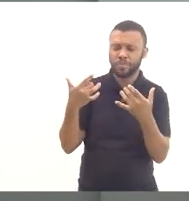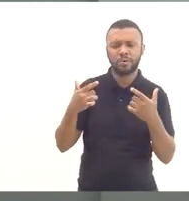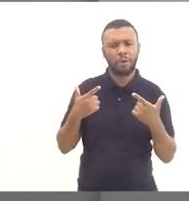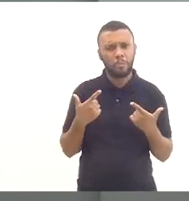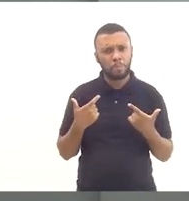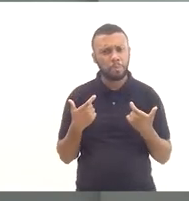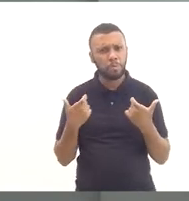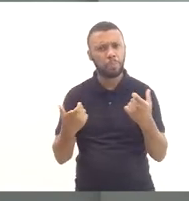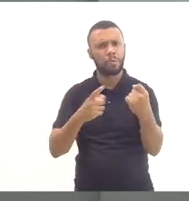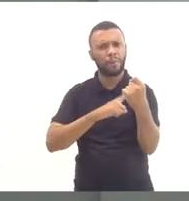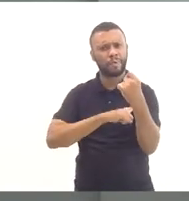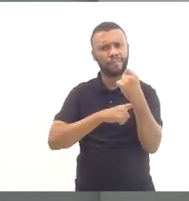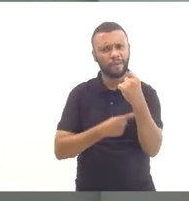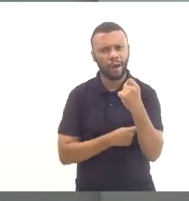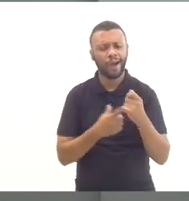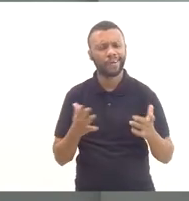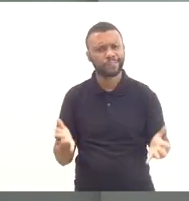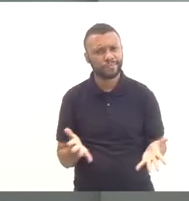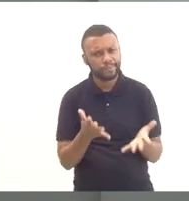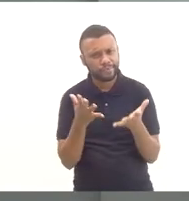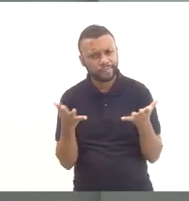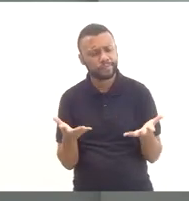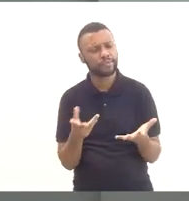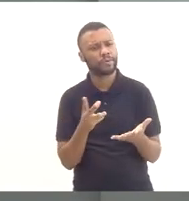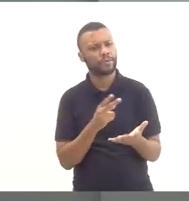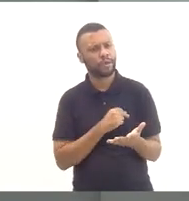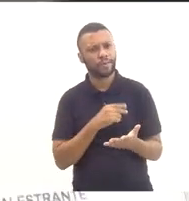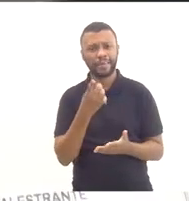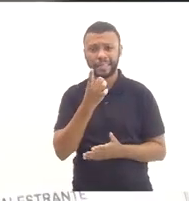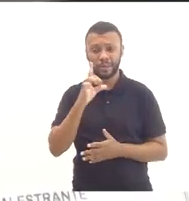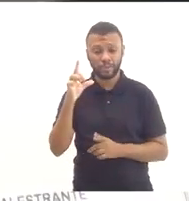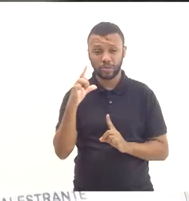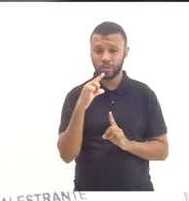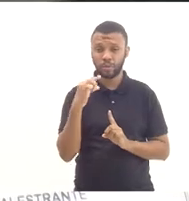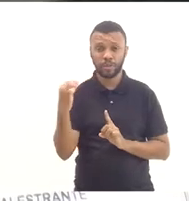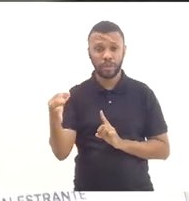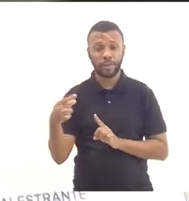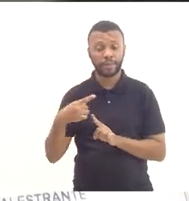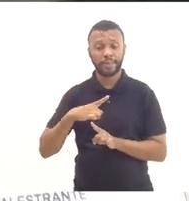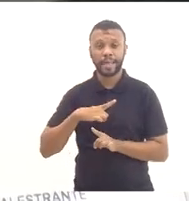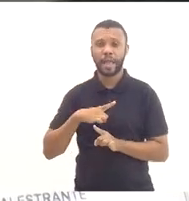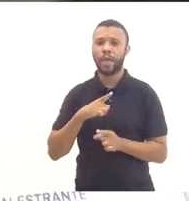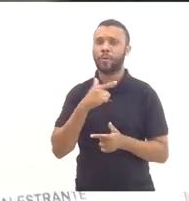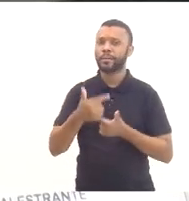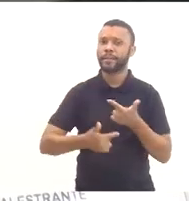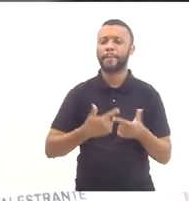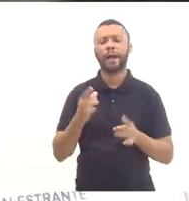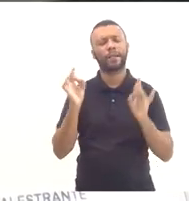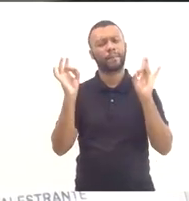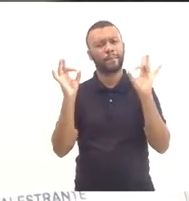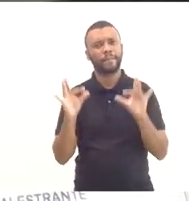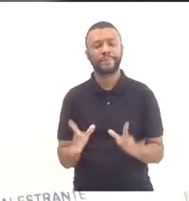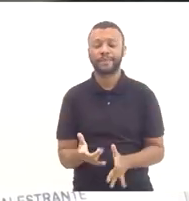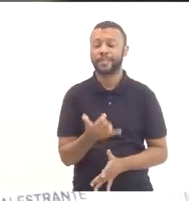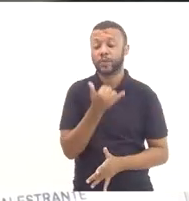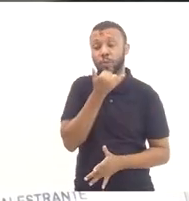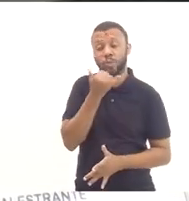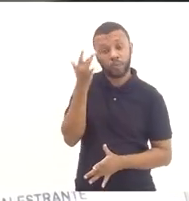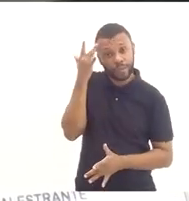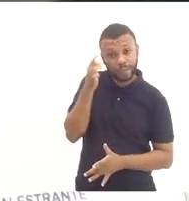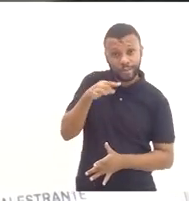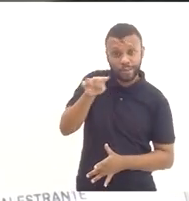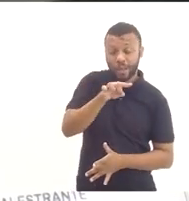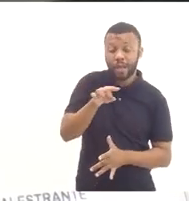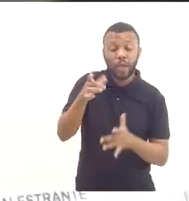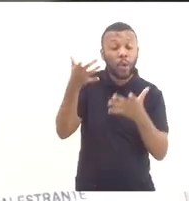guerreira é né ah você é muito Deus te escolheu porque você tem uma missão muito especial eu não sei vocês mas